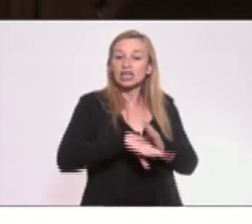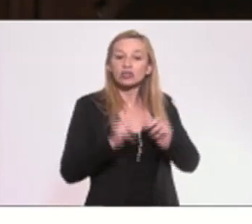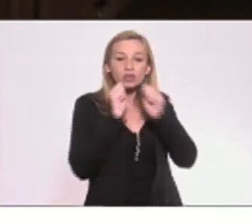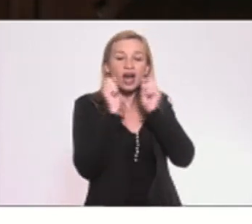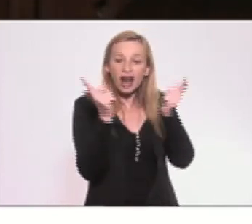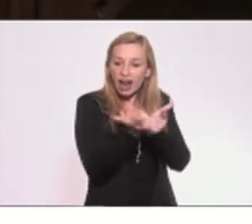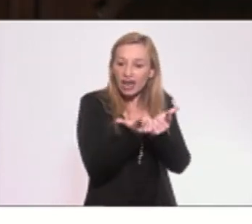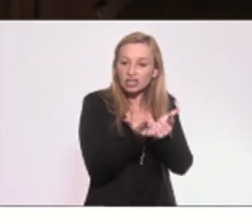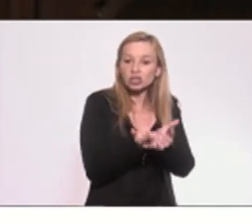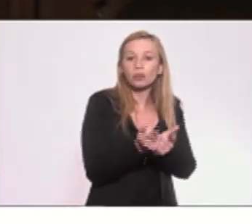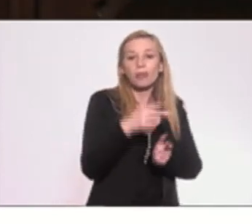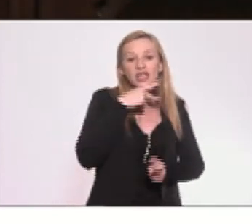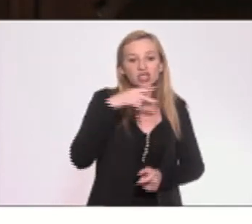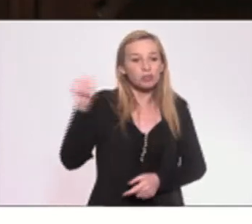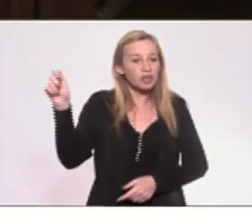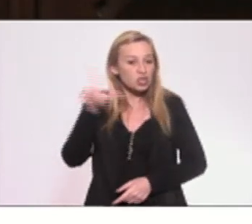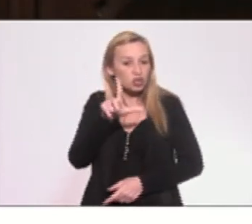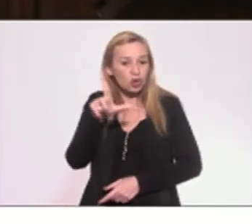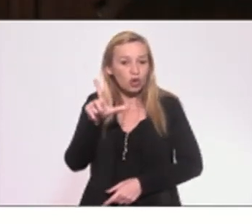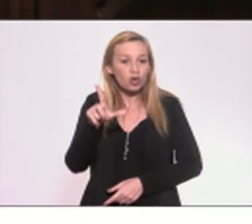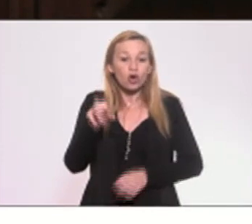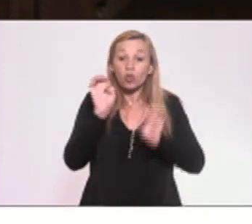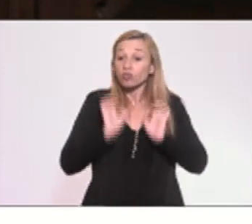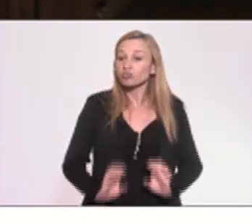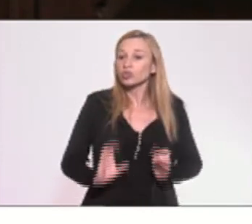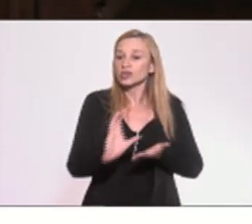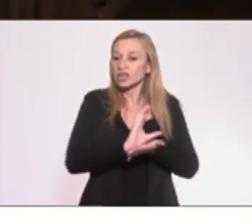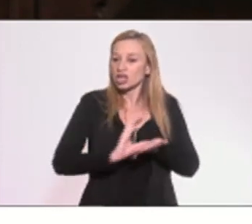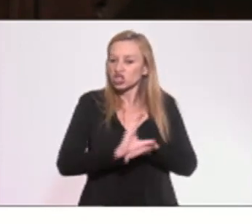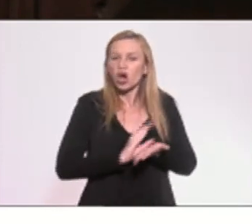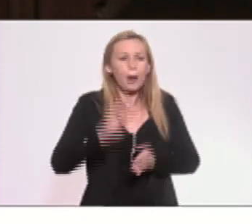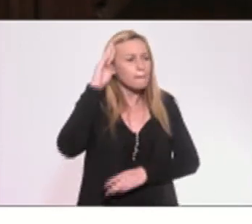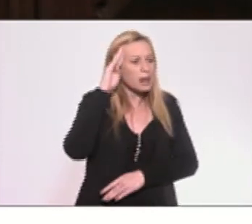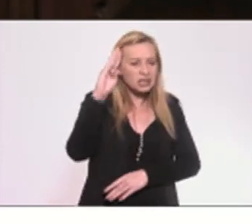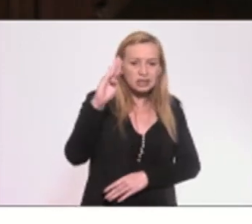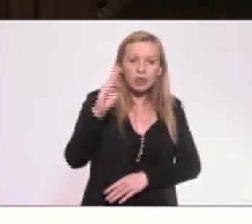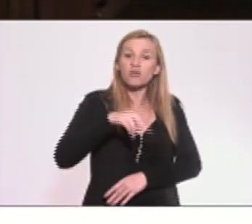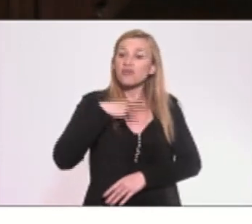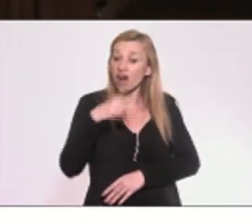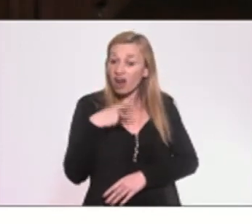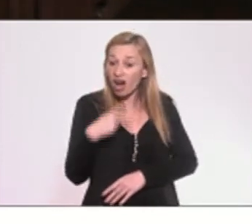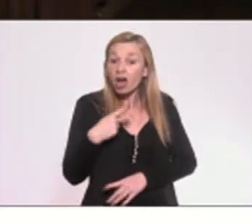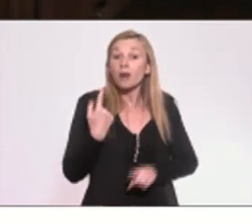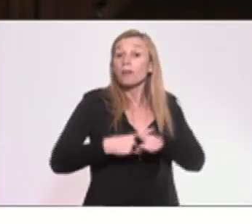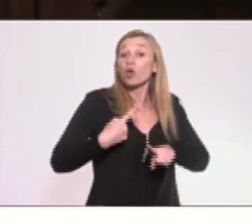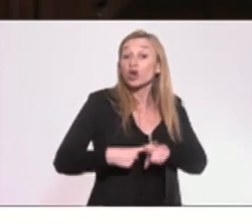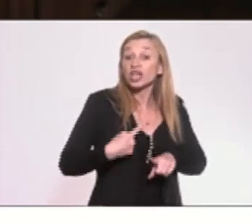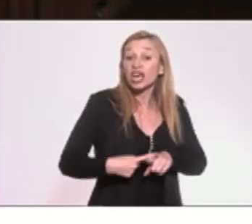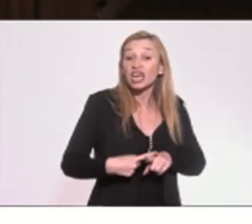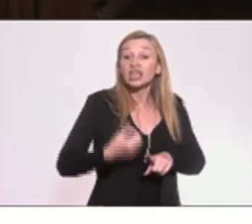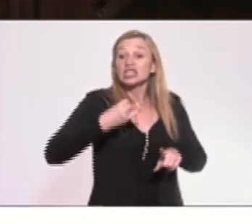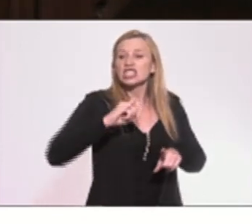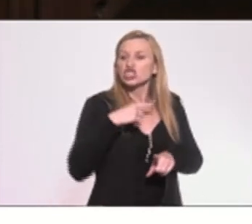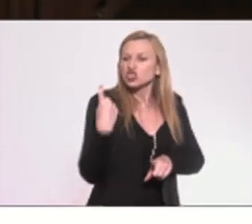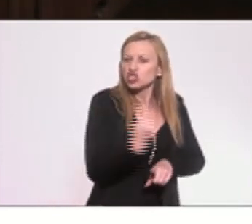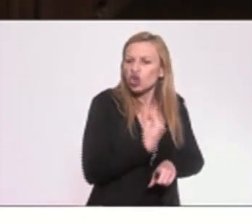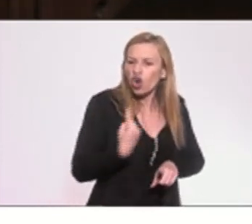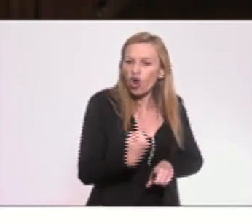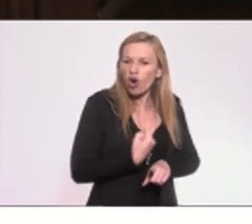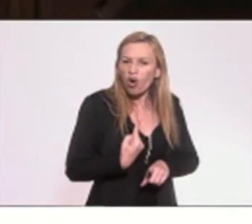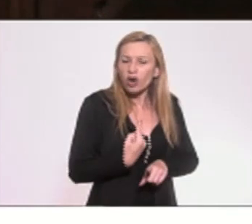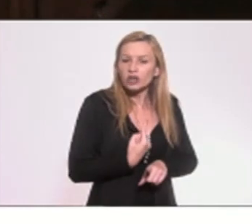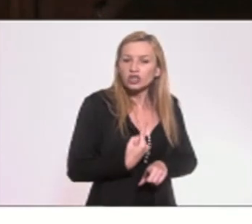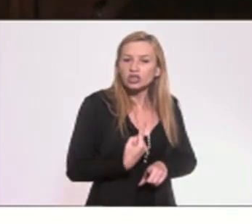Alerj, a bancada do PSOL, para o Conselho de Ética. Fundamental dizer isso, porque se nós